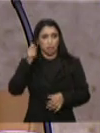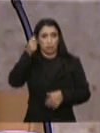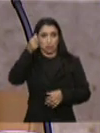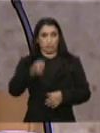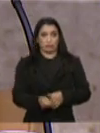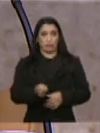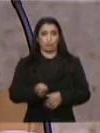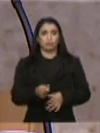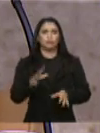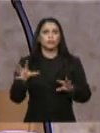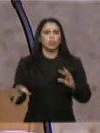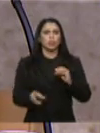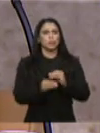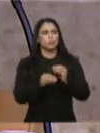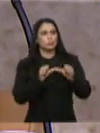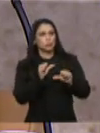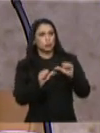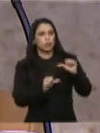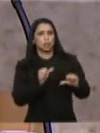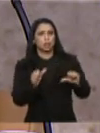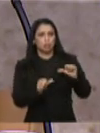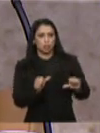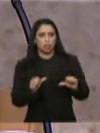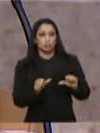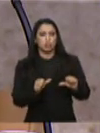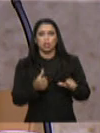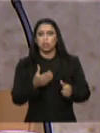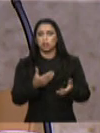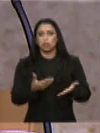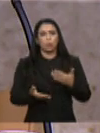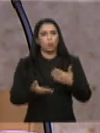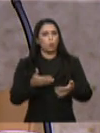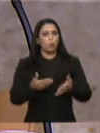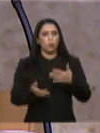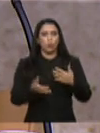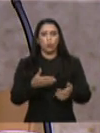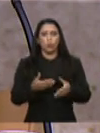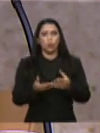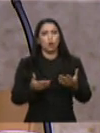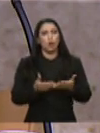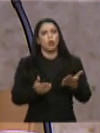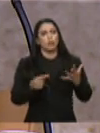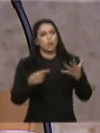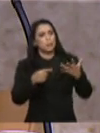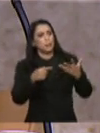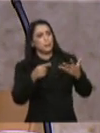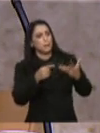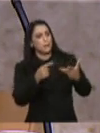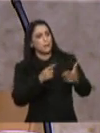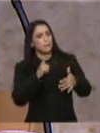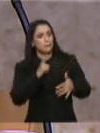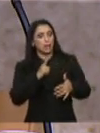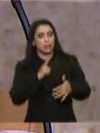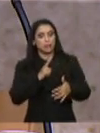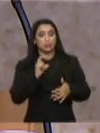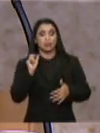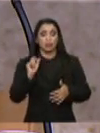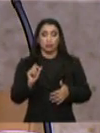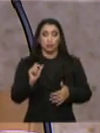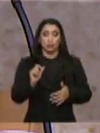A superveniente alteração de qualquer desses pressupostos determina a imediata